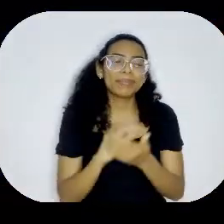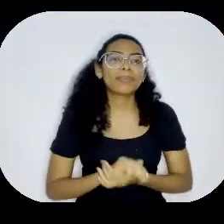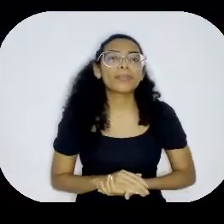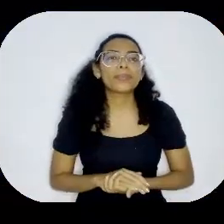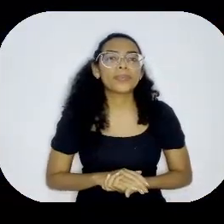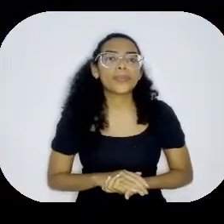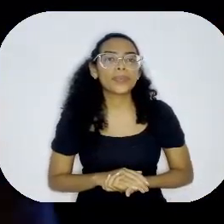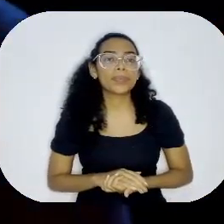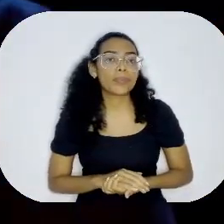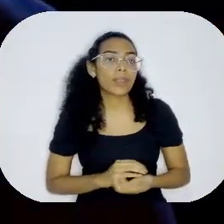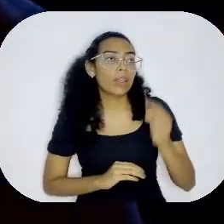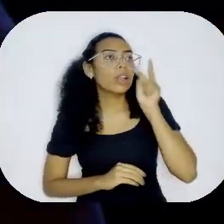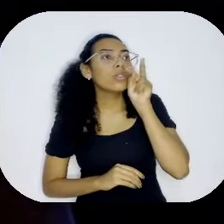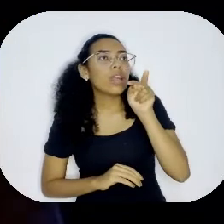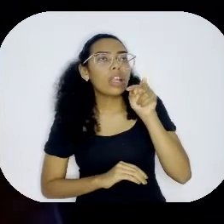um de vocês.